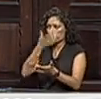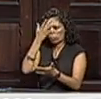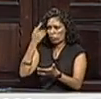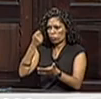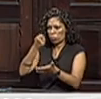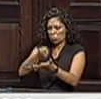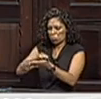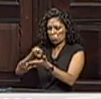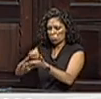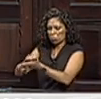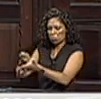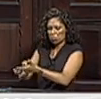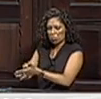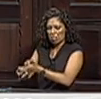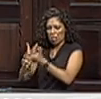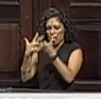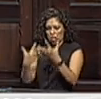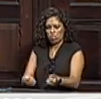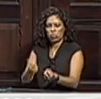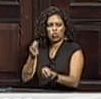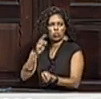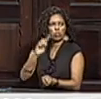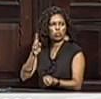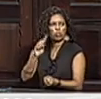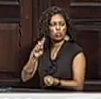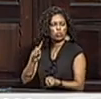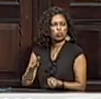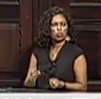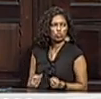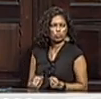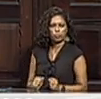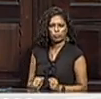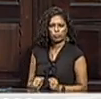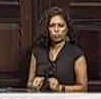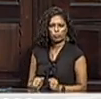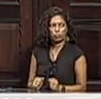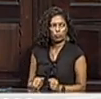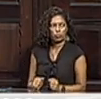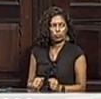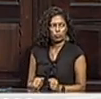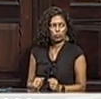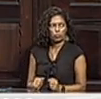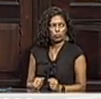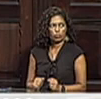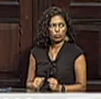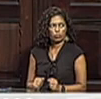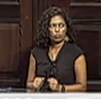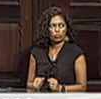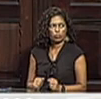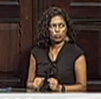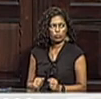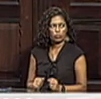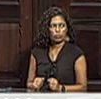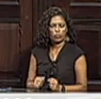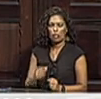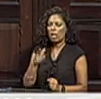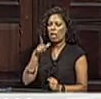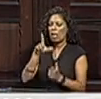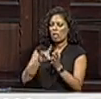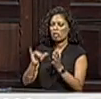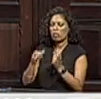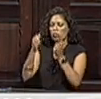especialmente para as categorias organizadas, porque quando a lei diz,